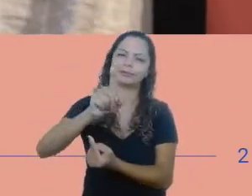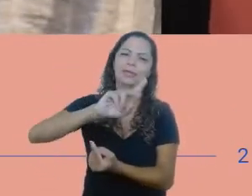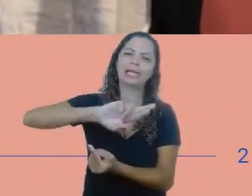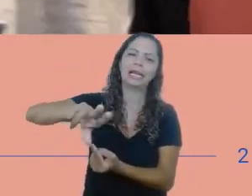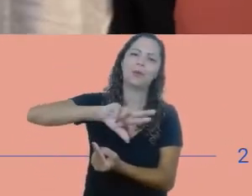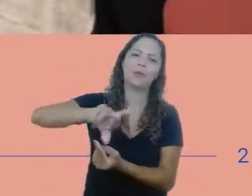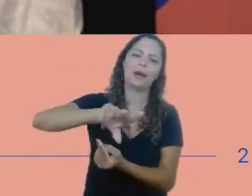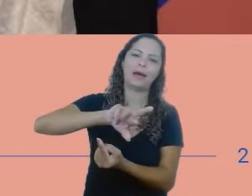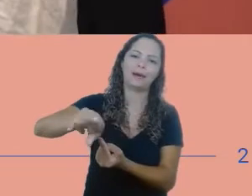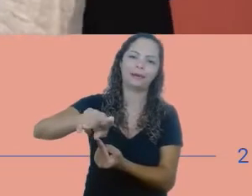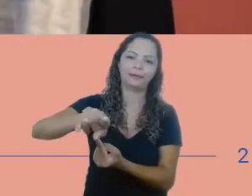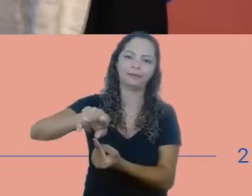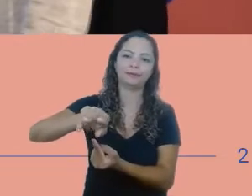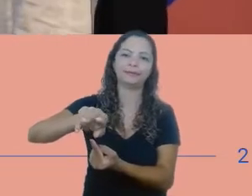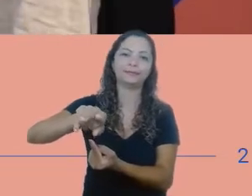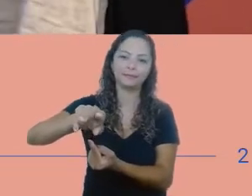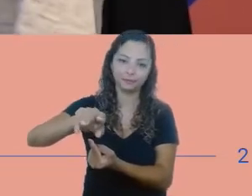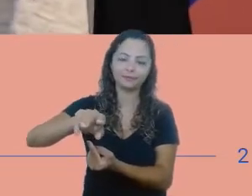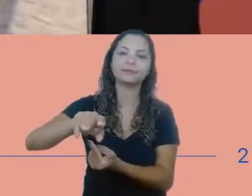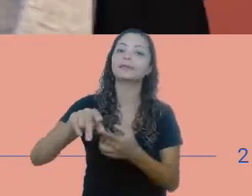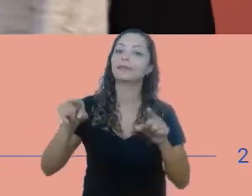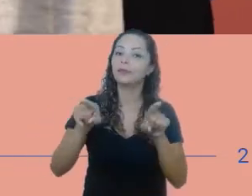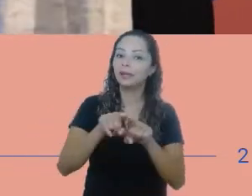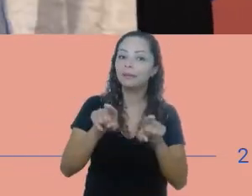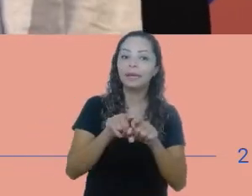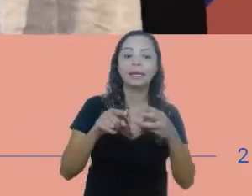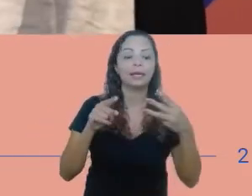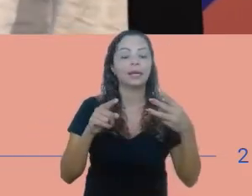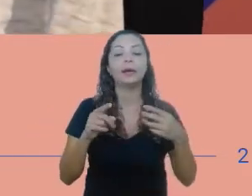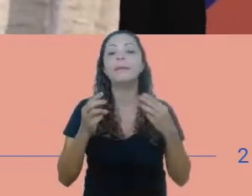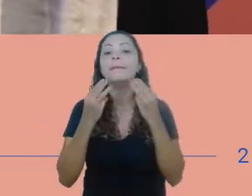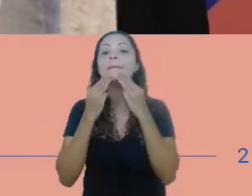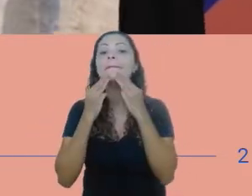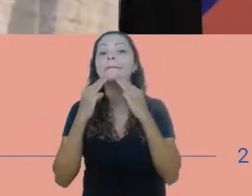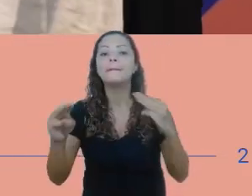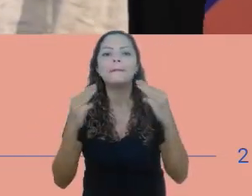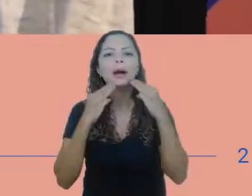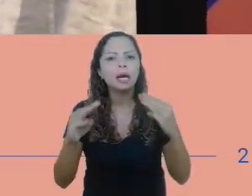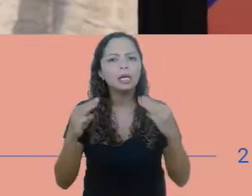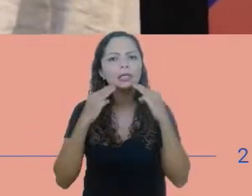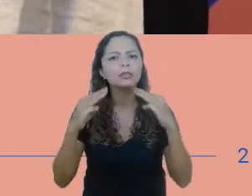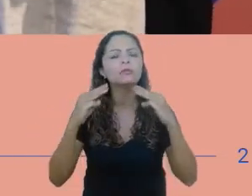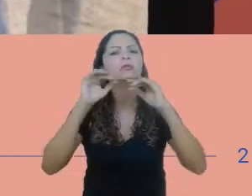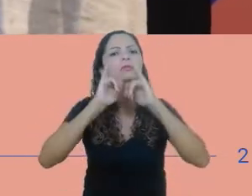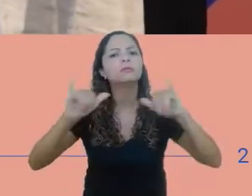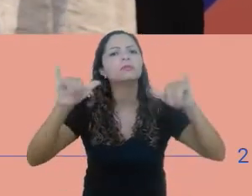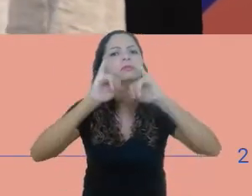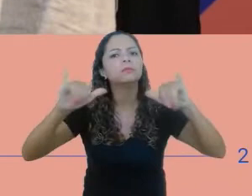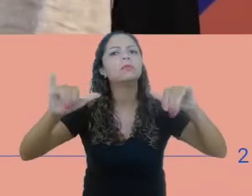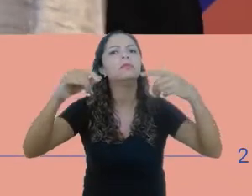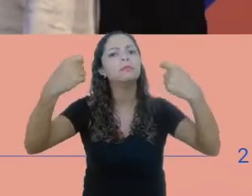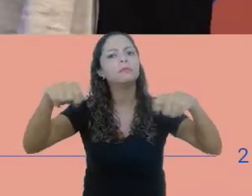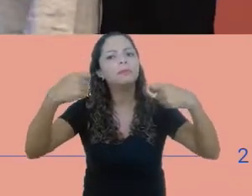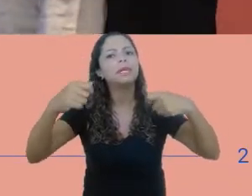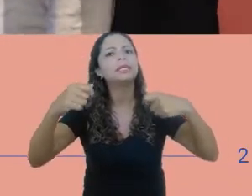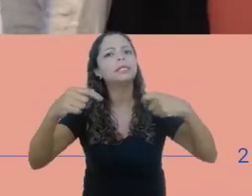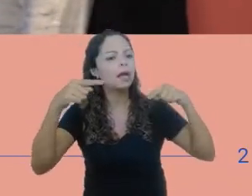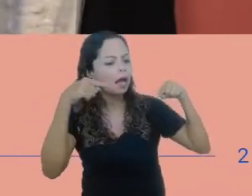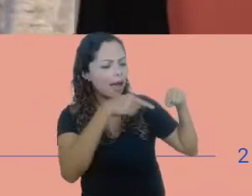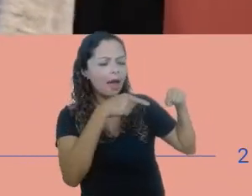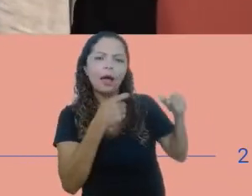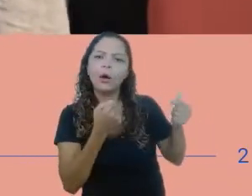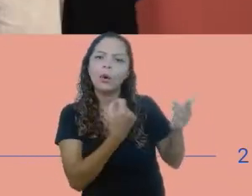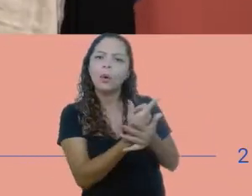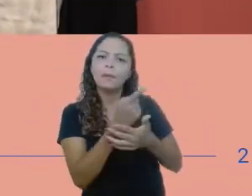mar que tipo o mercado puxando e demandando cada vez mais essas novas matérias-primas esses novos produtos que